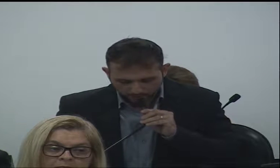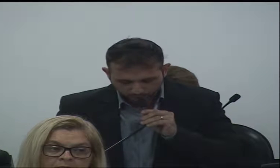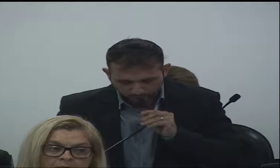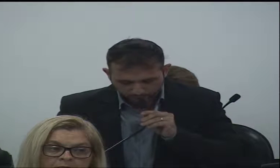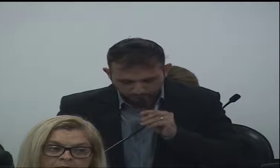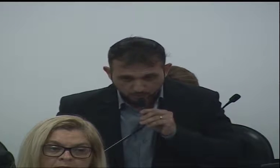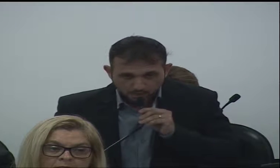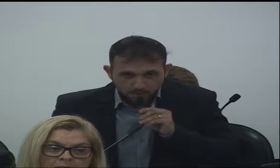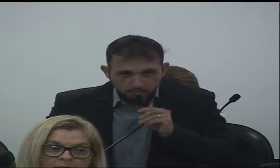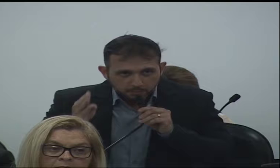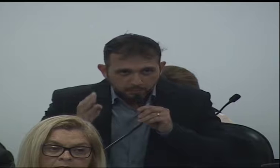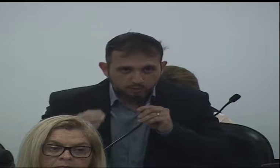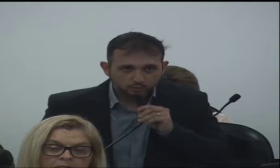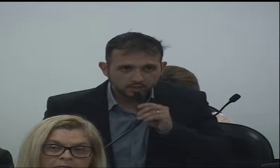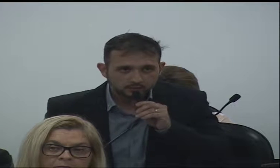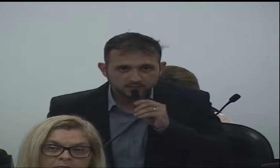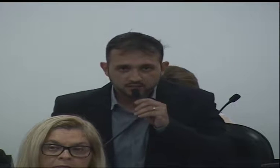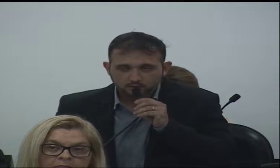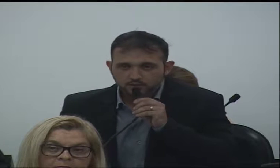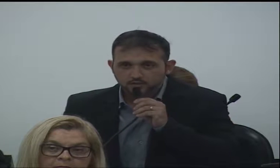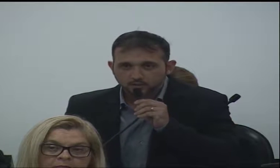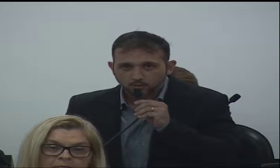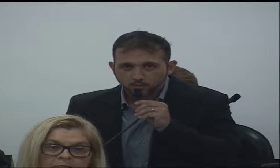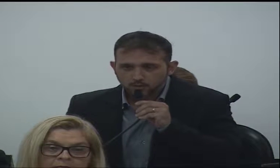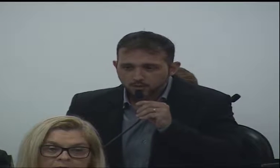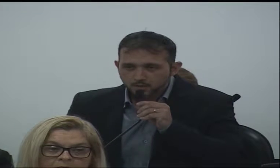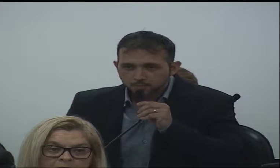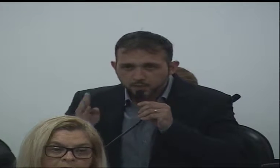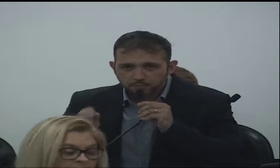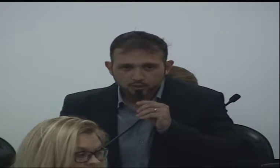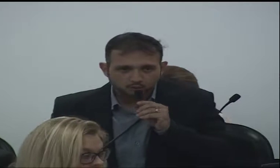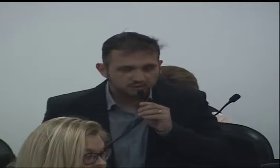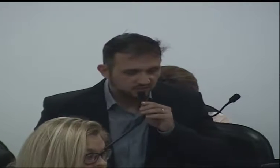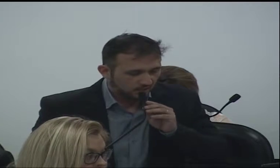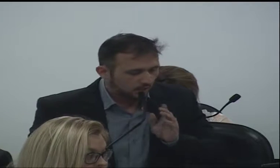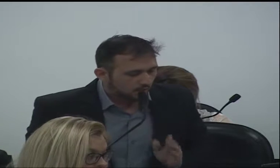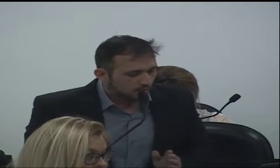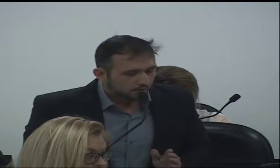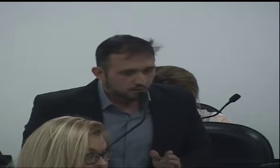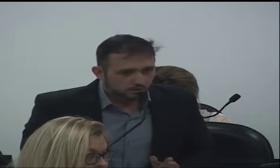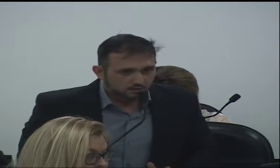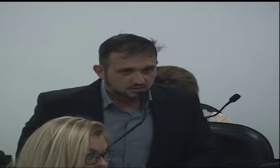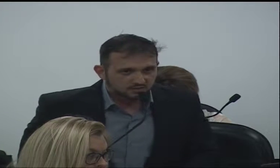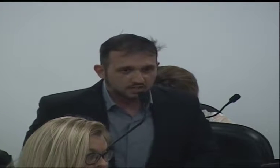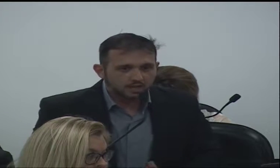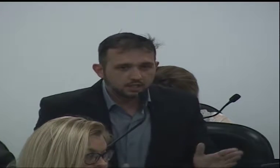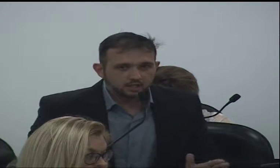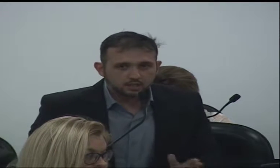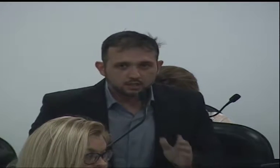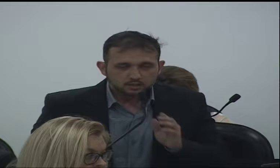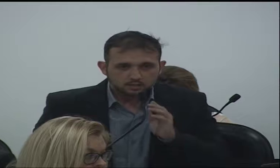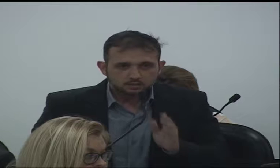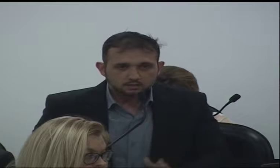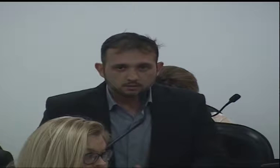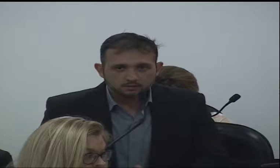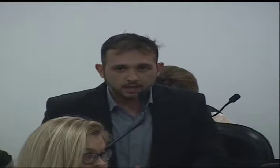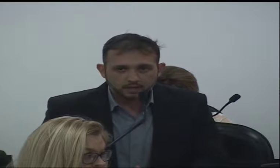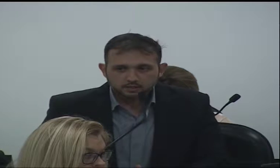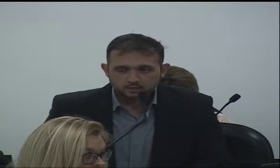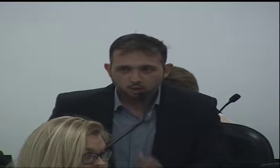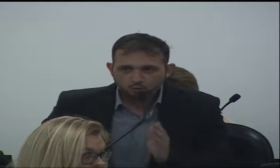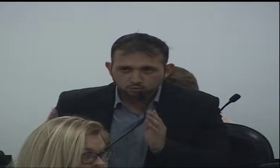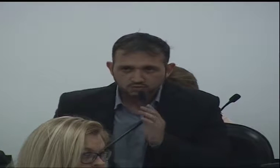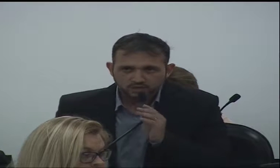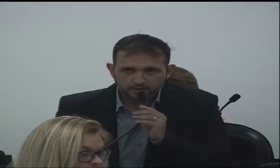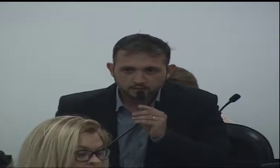votem favorável, me perdoem a minha exaltação, me perdoem se sair,